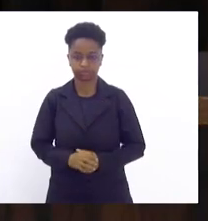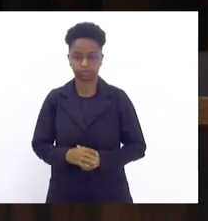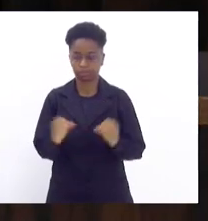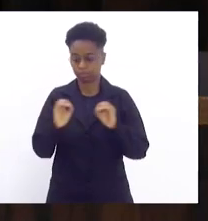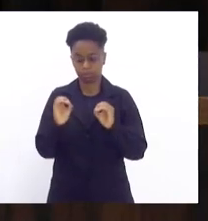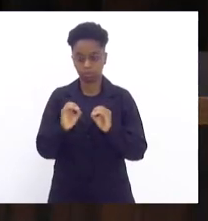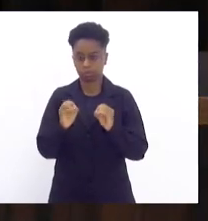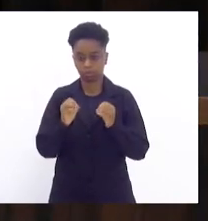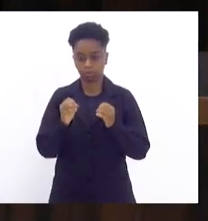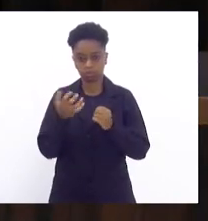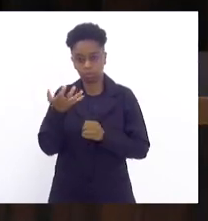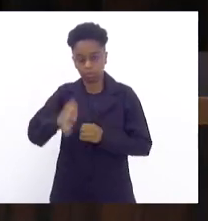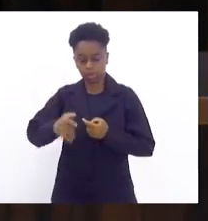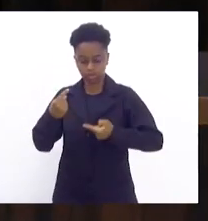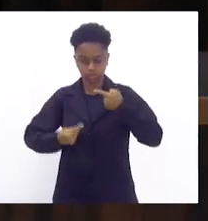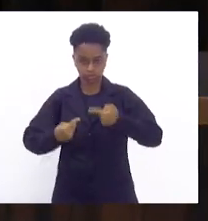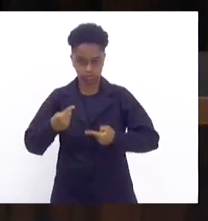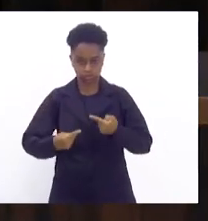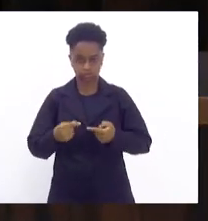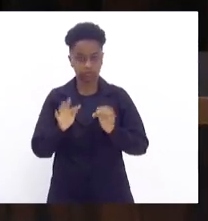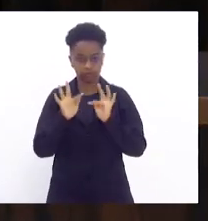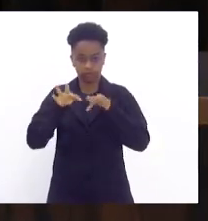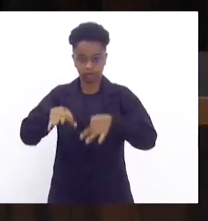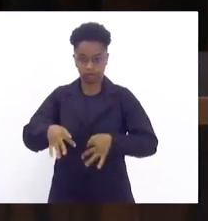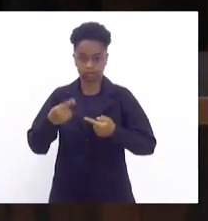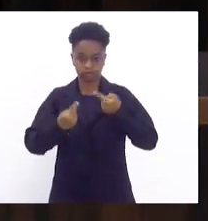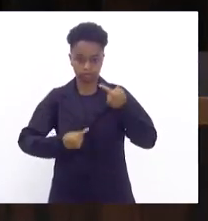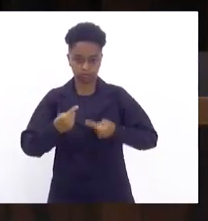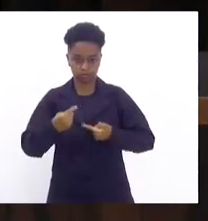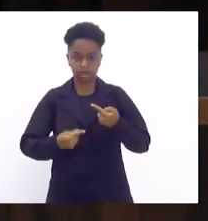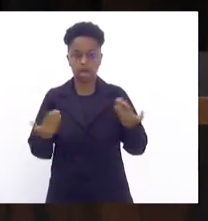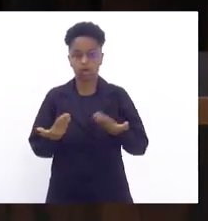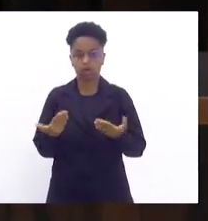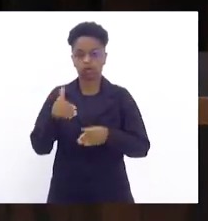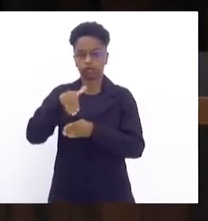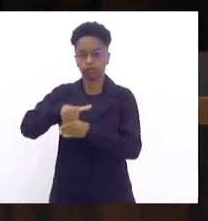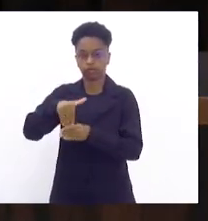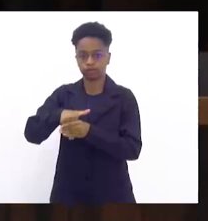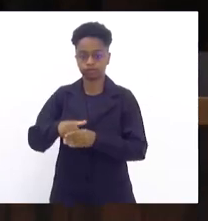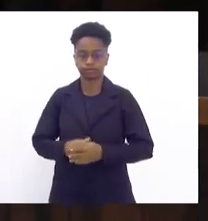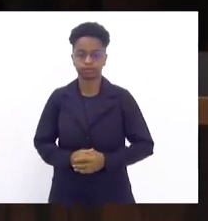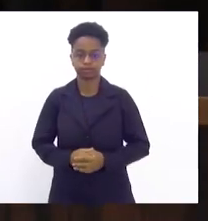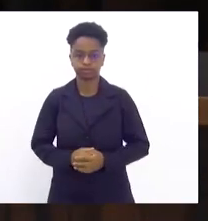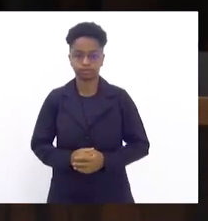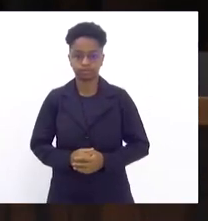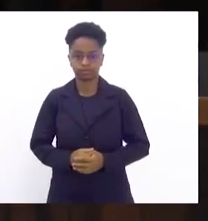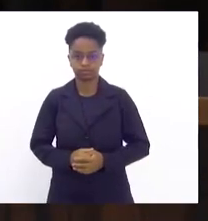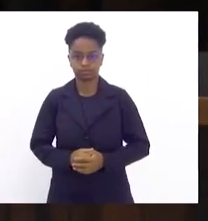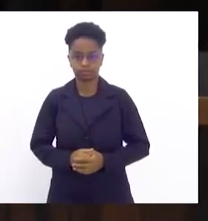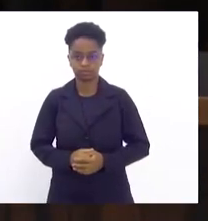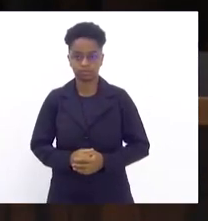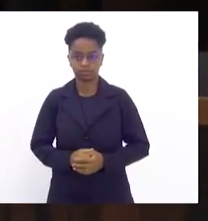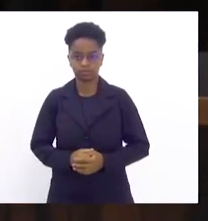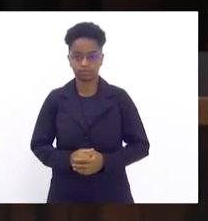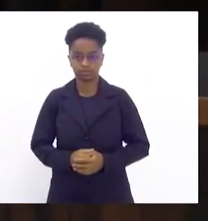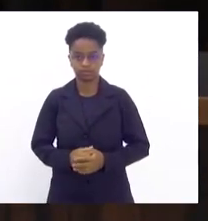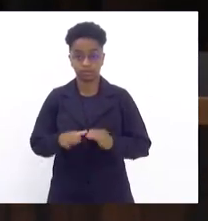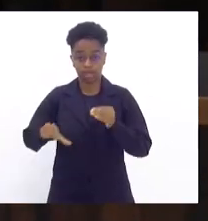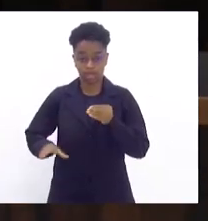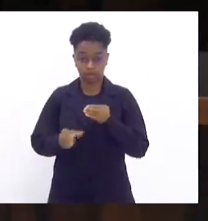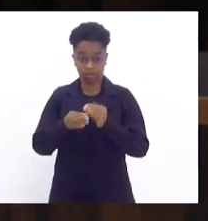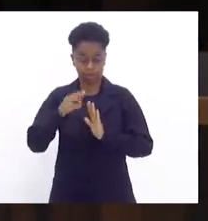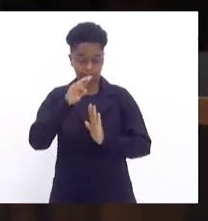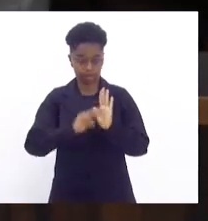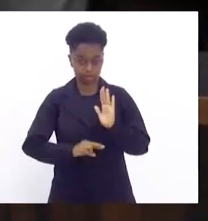há oradores que queiram discutir. Encerrada a discussão. Em votação. Em votação, a emenda de